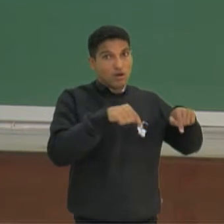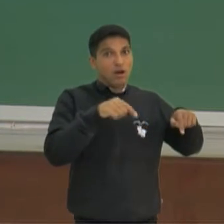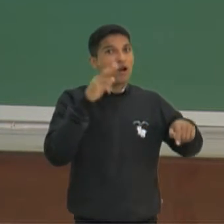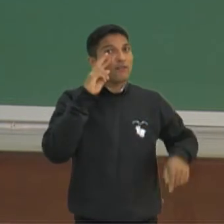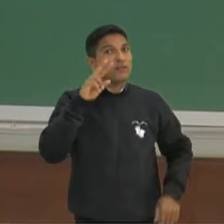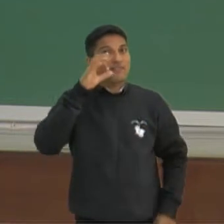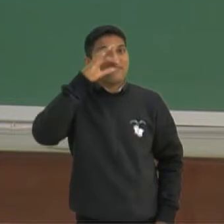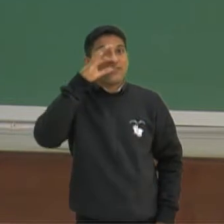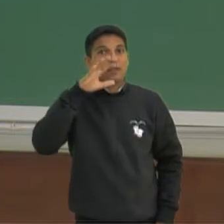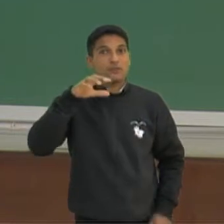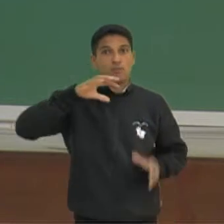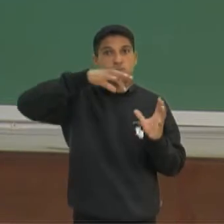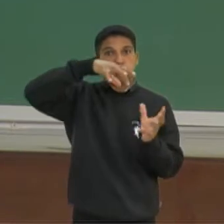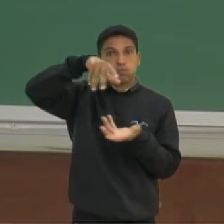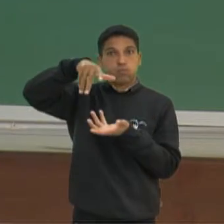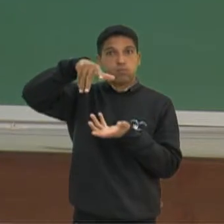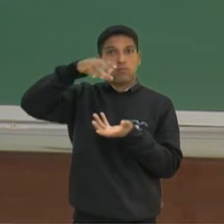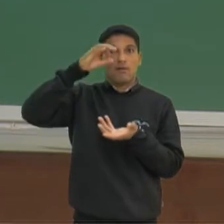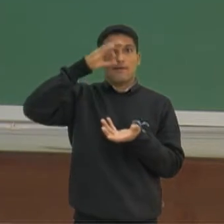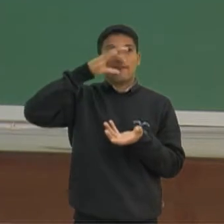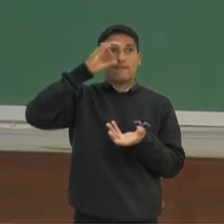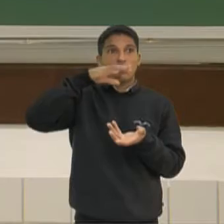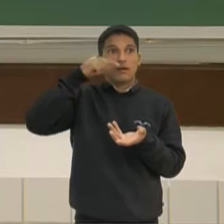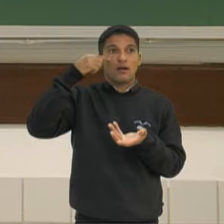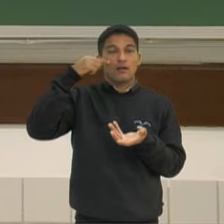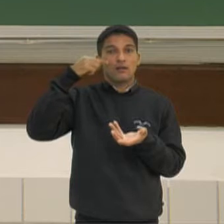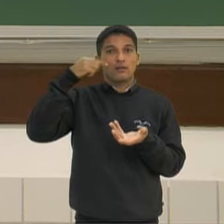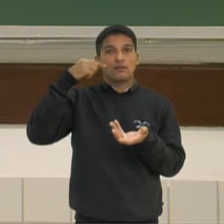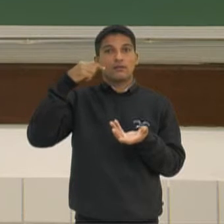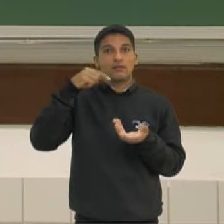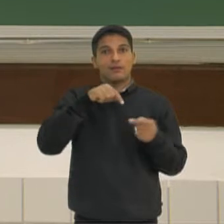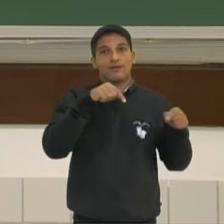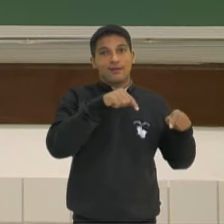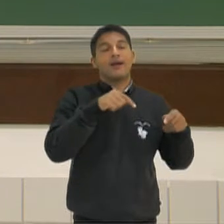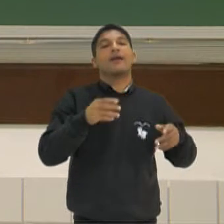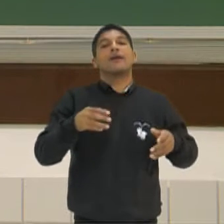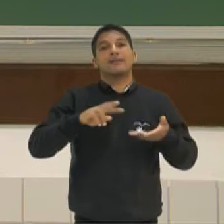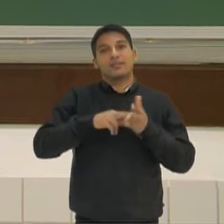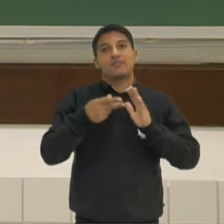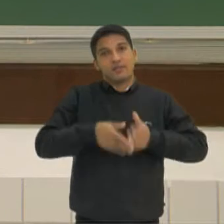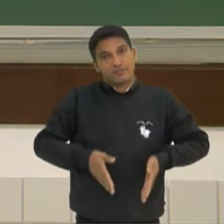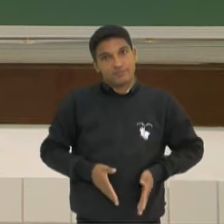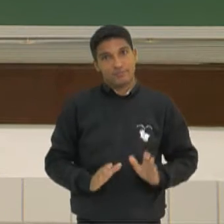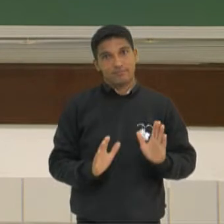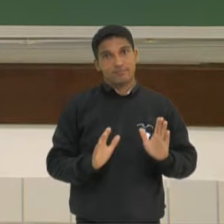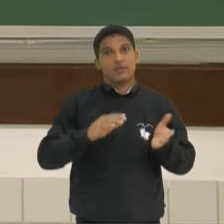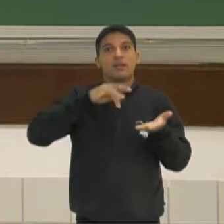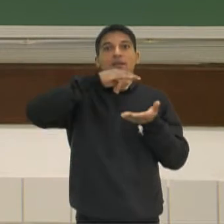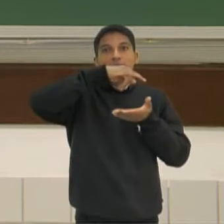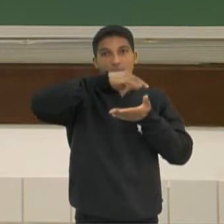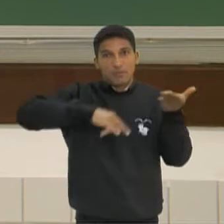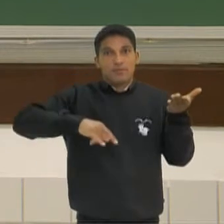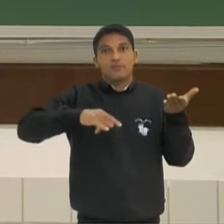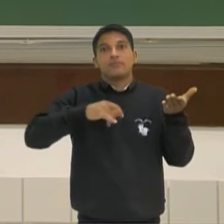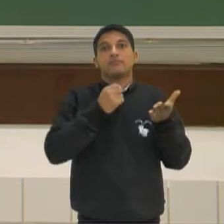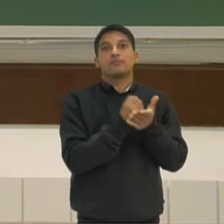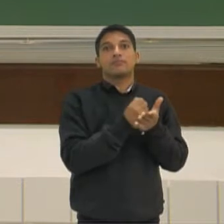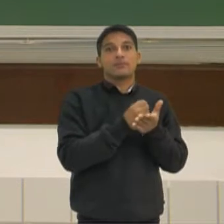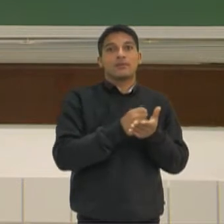pessoas, no nosso mundo atual, inclusive, que a gente tem que delimitar muito bem. Para você ser árabe, você nasce